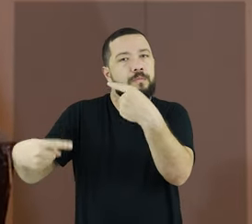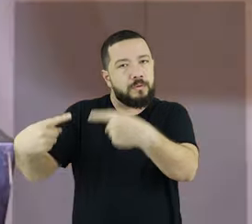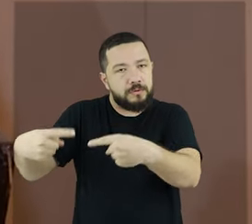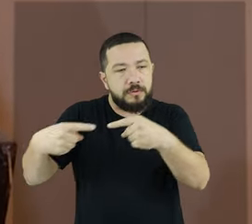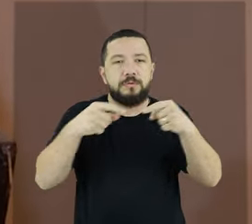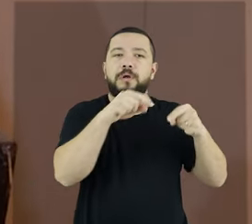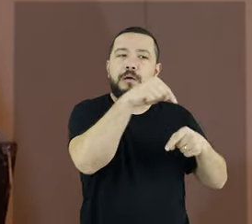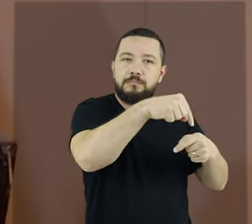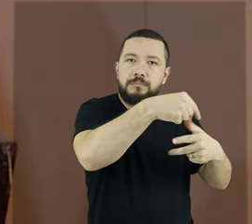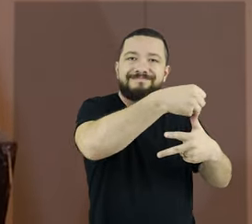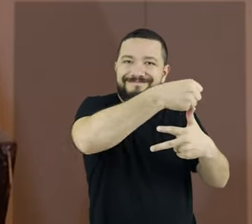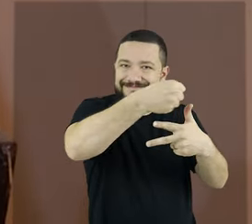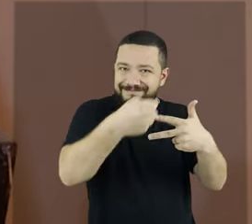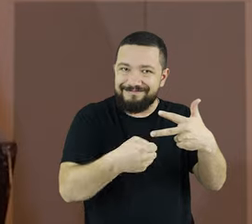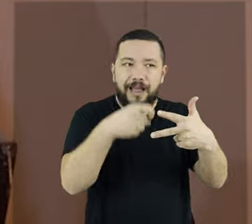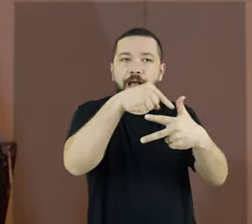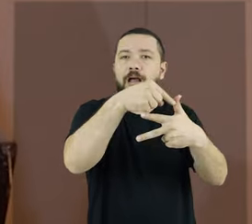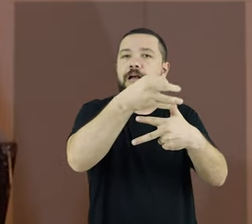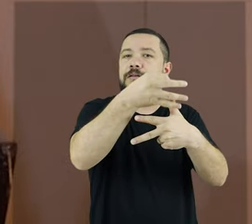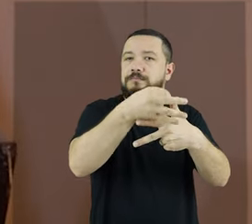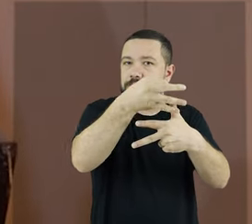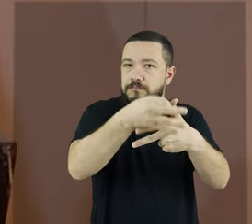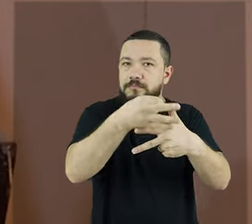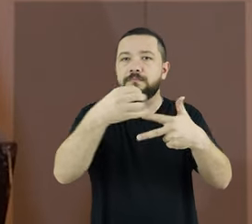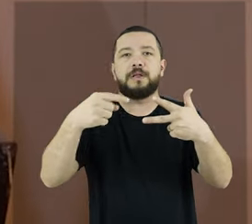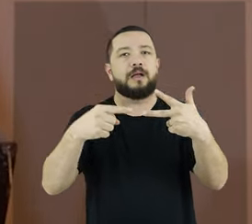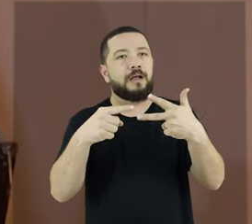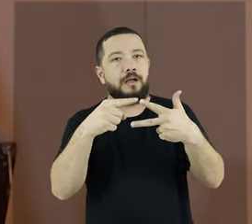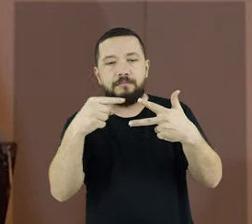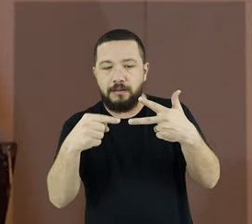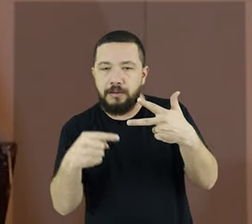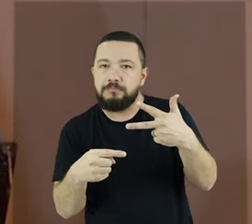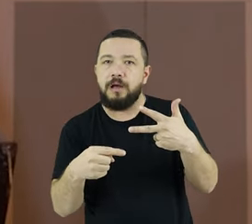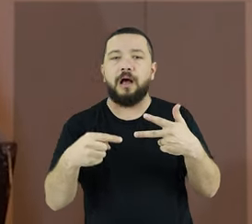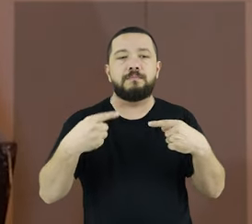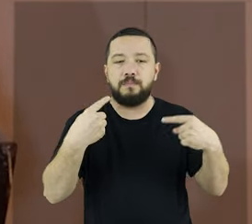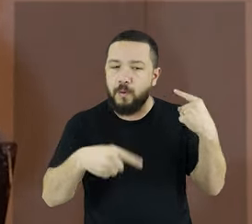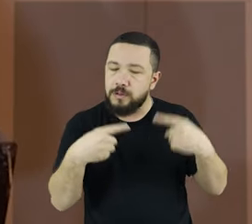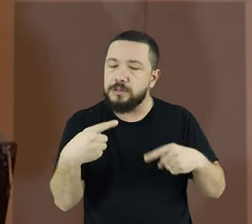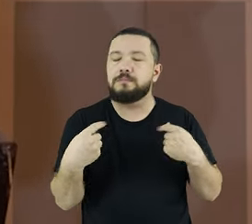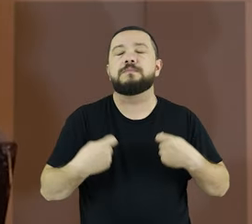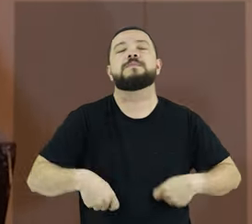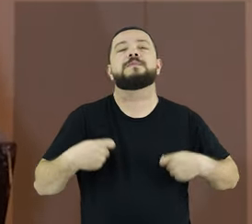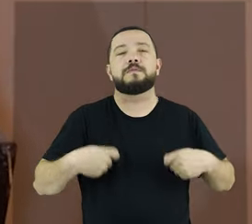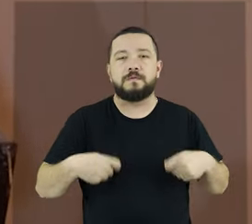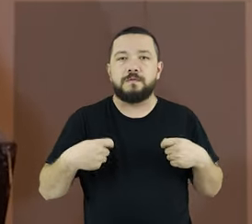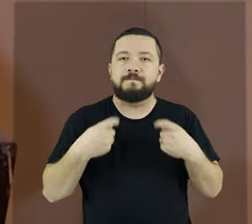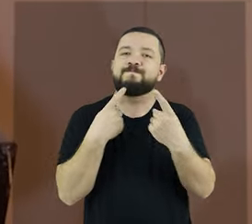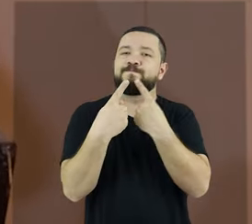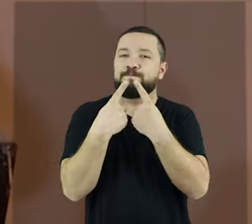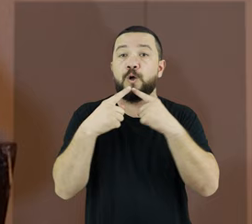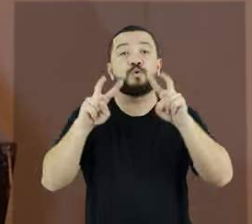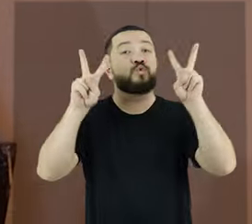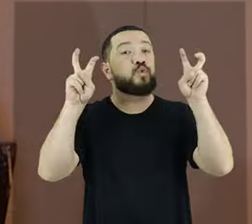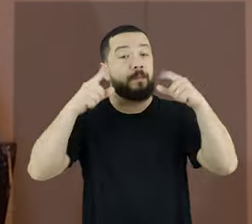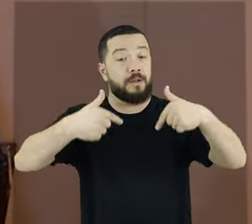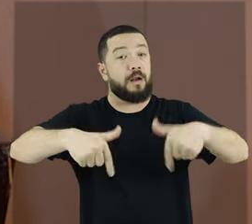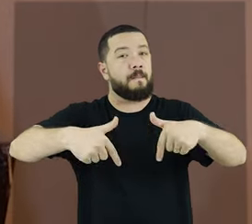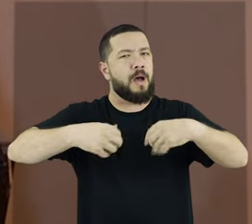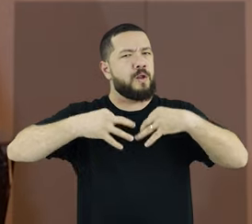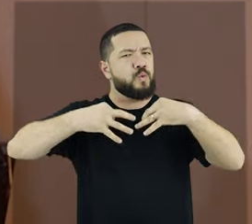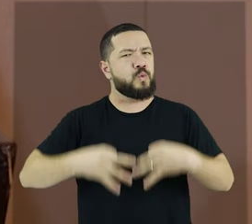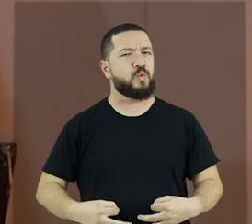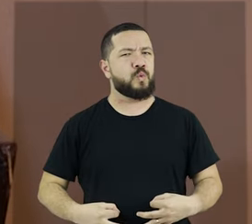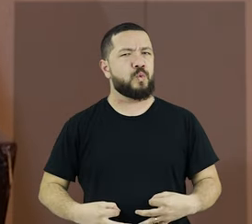função judiciária, o sistema de justiça, para garantir que haja essa noção de que o trabalho decente